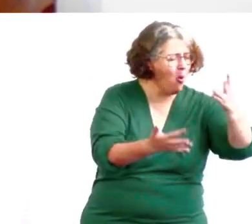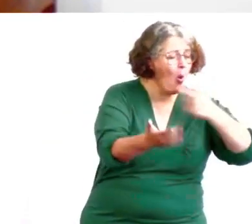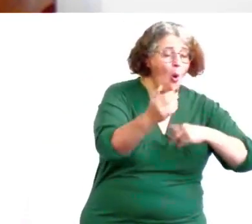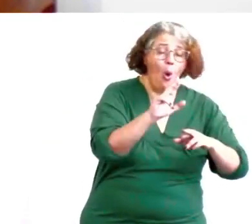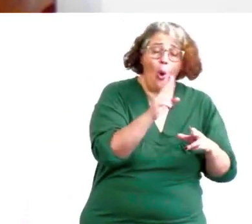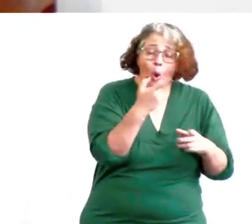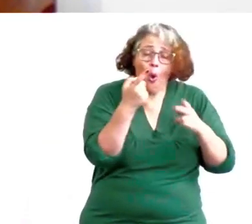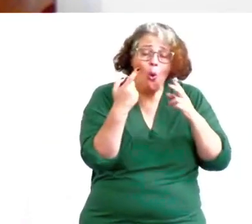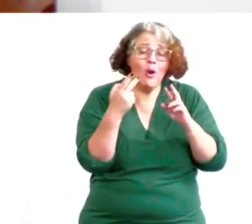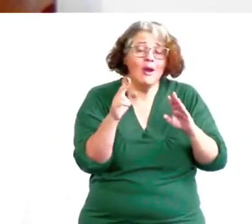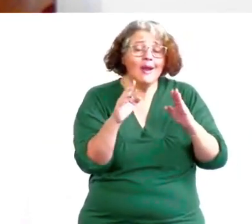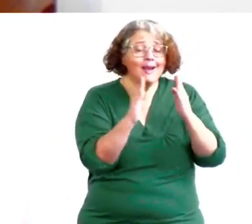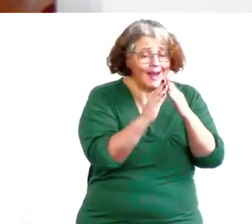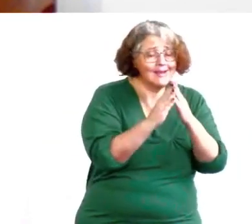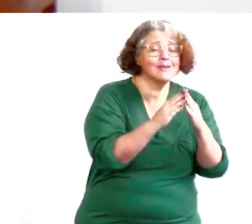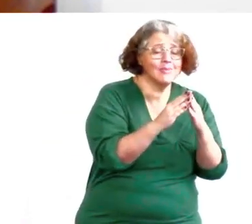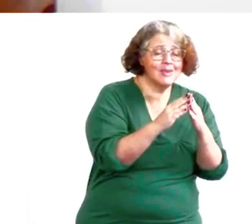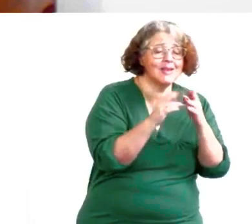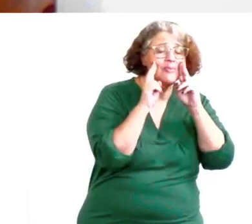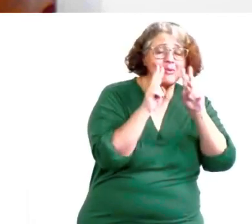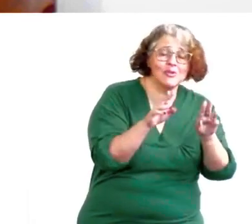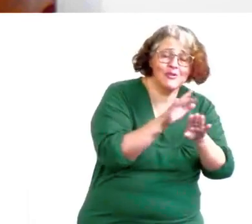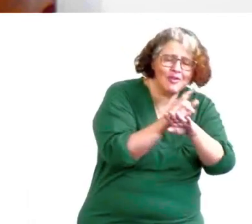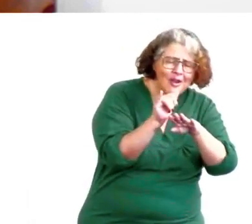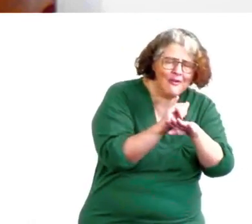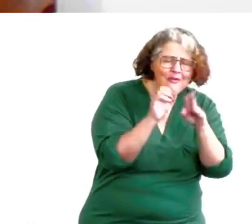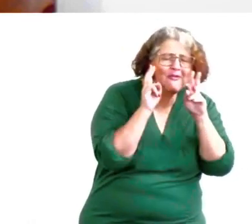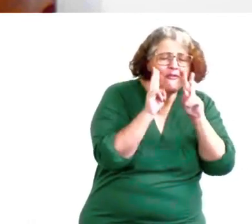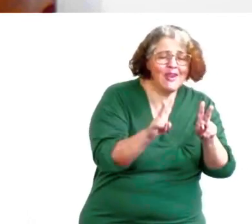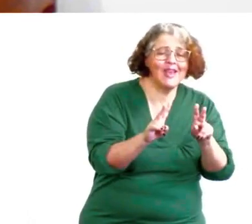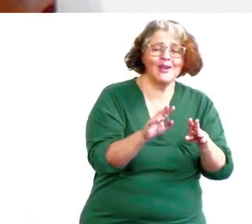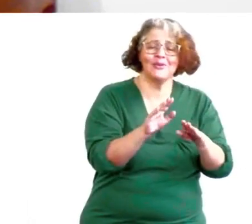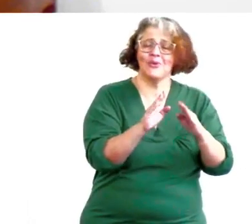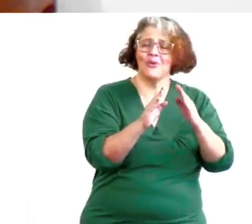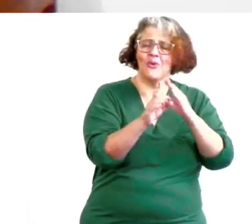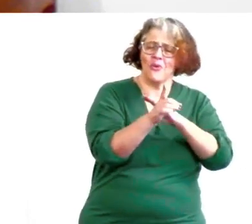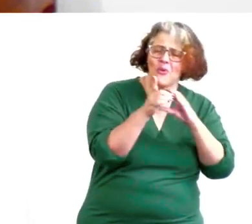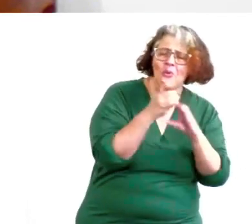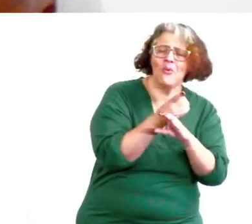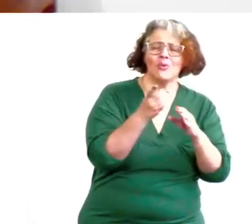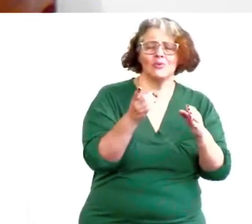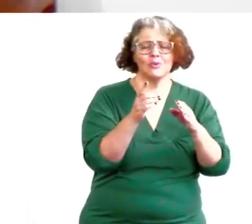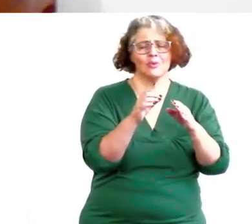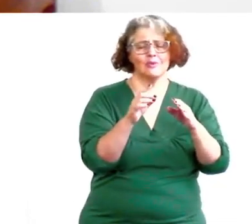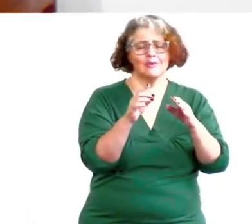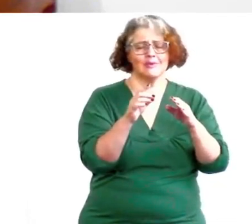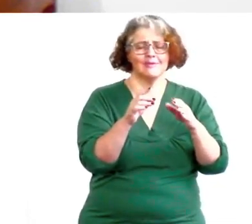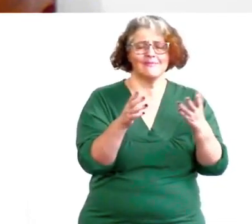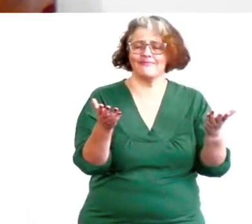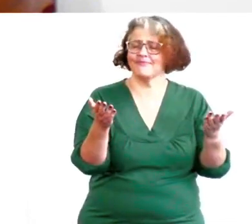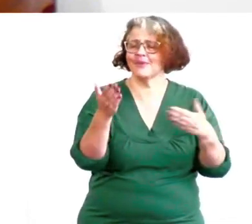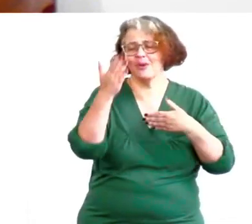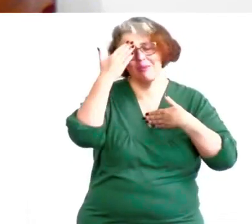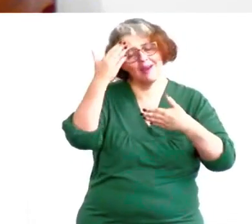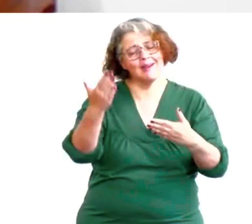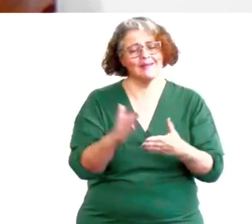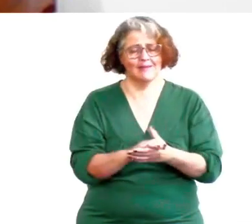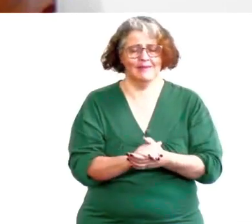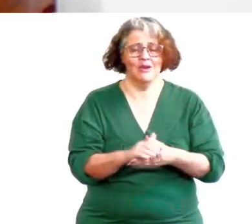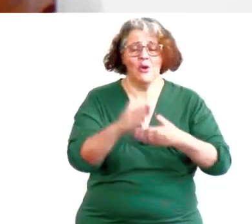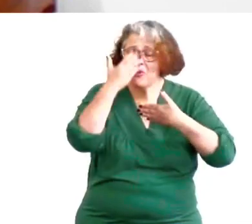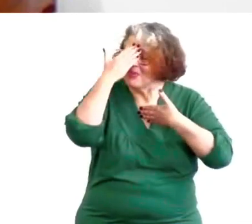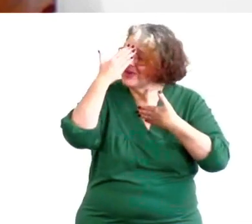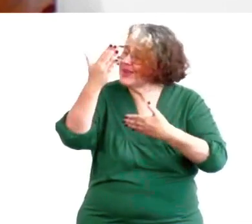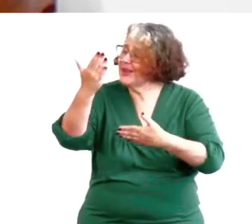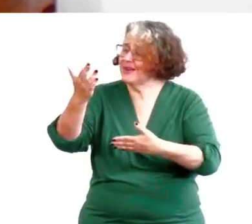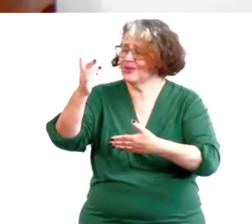onde homens e mulheres estão reunidos para Te adorarem nessa manhã. Oh Senhor amado, muito obrigado por continuar a